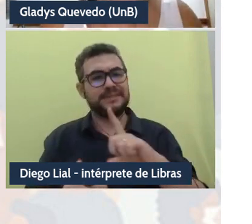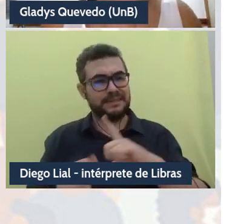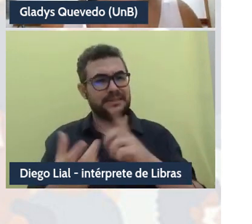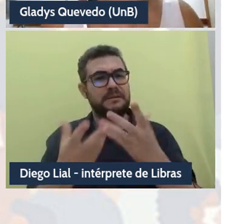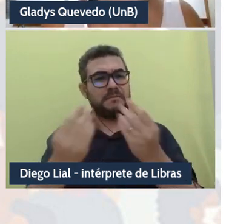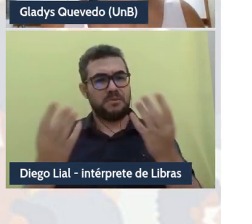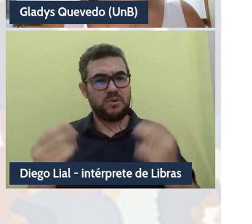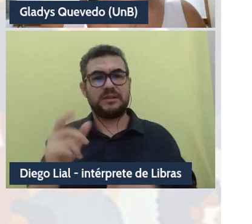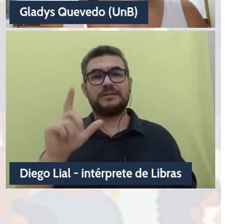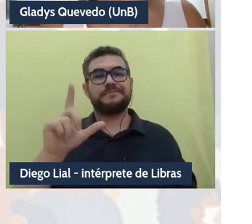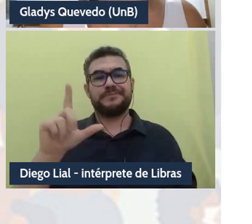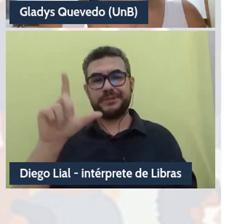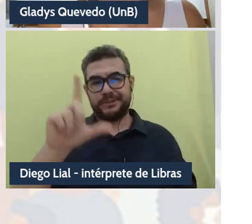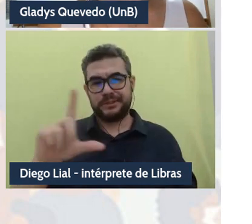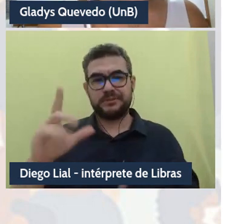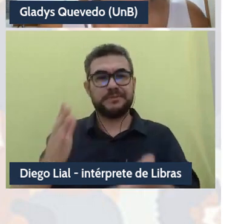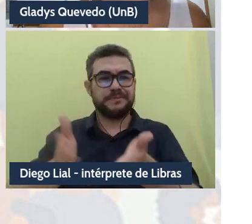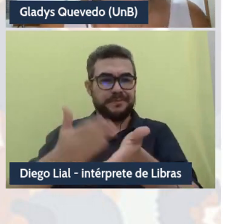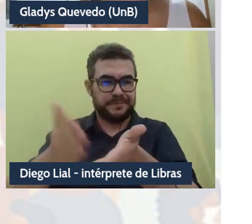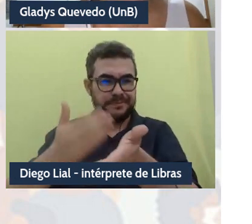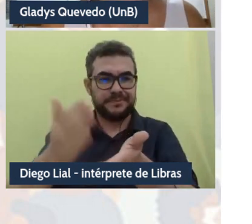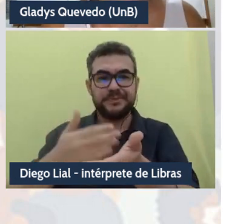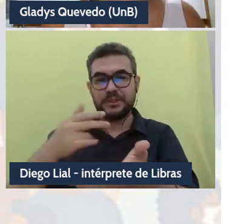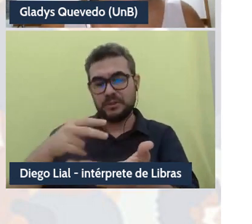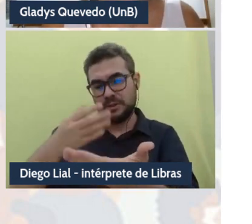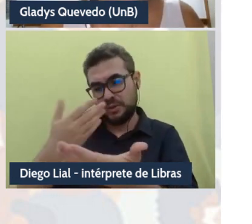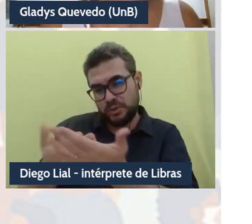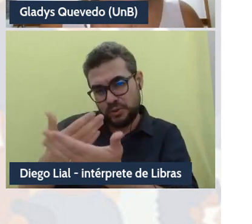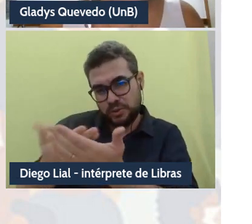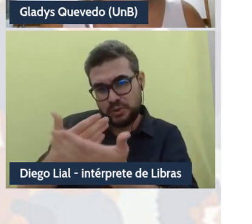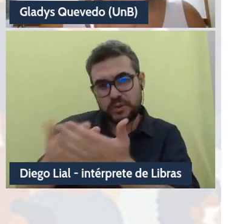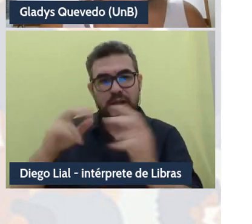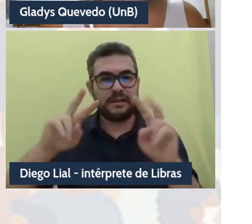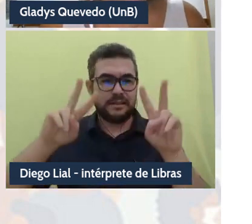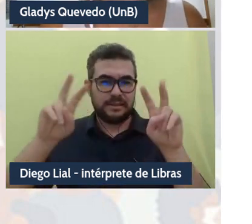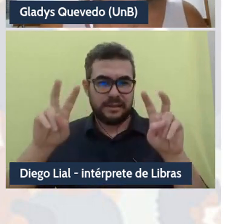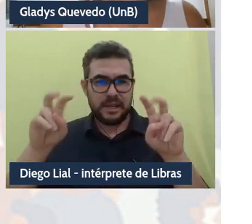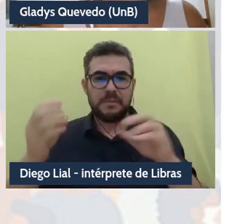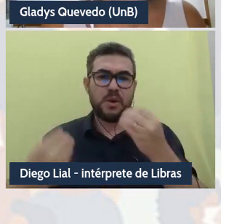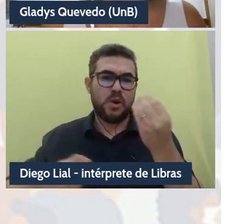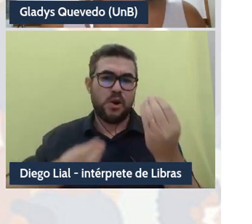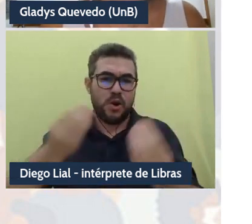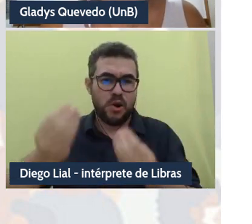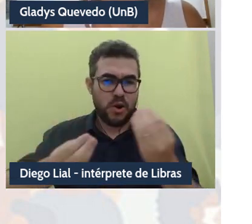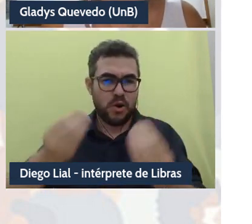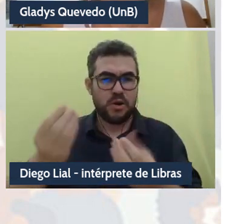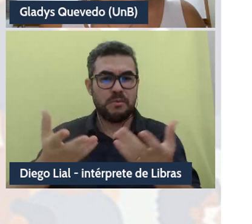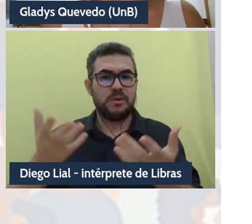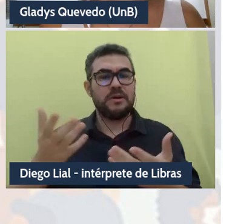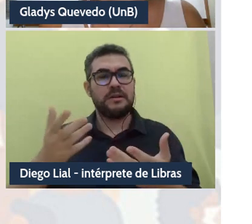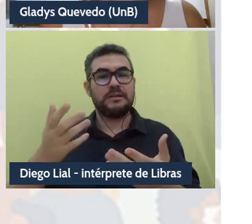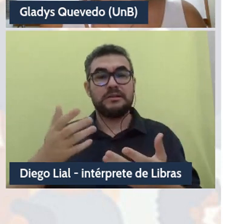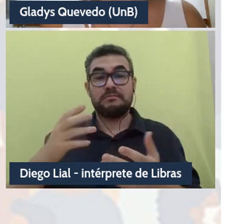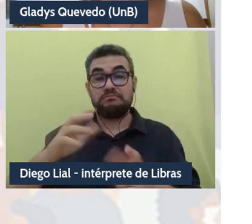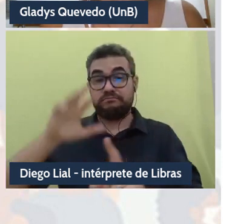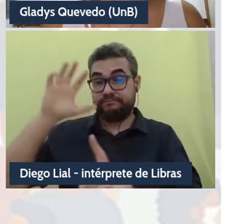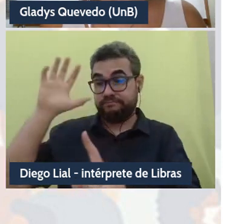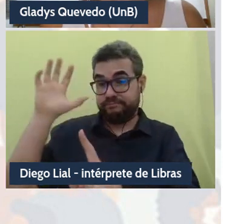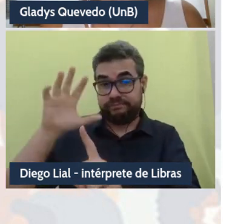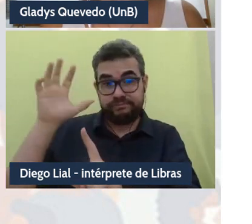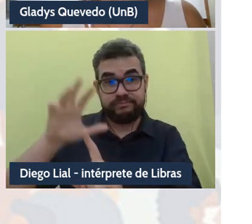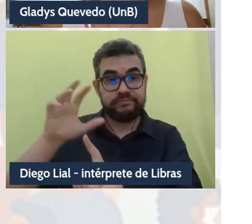impacto e consequências sociais da avaliação. A gente vê que para você